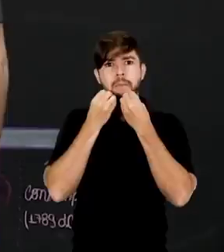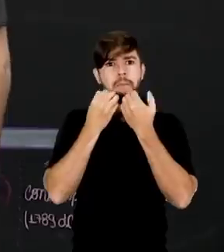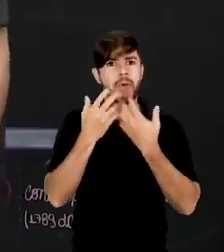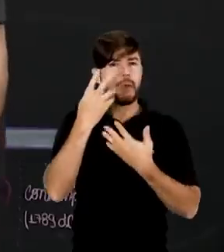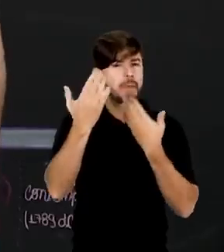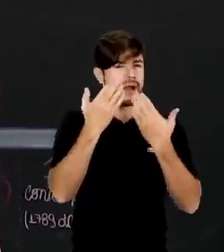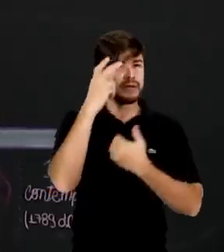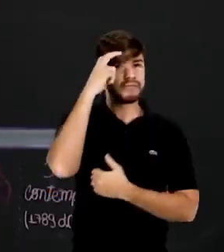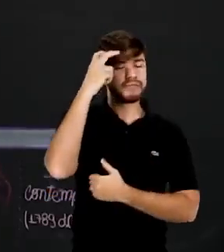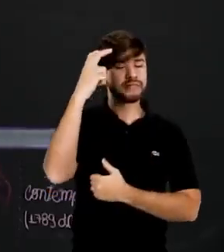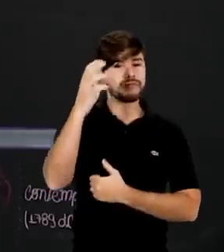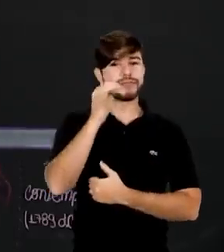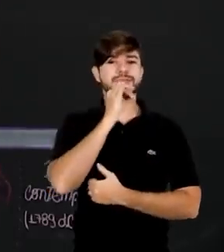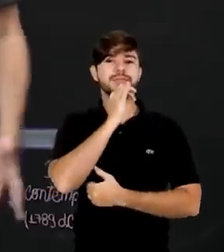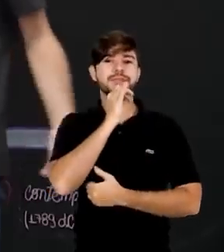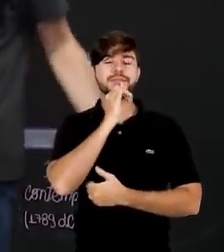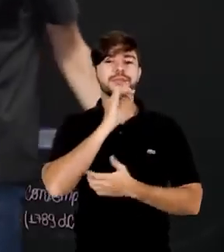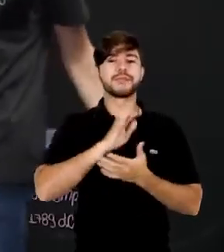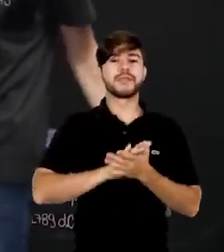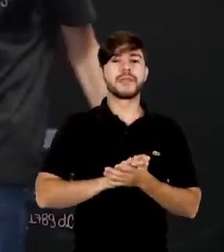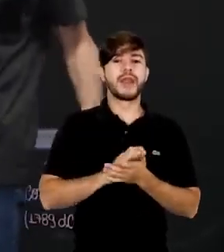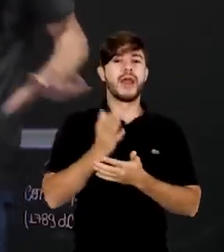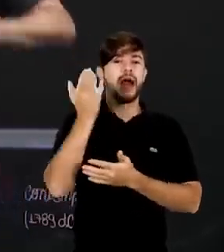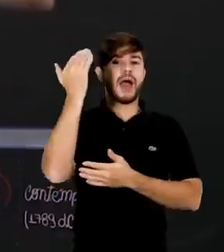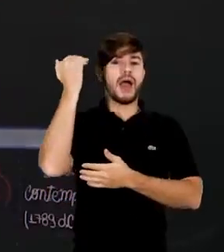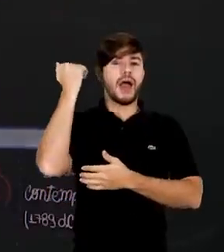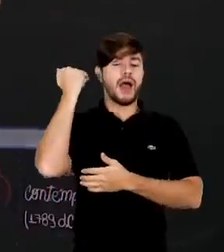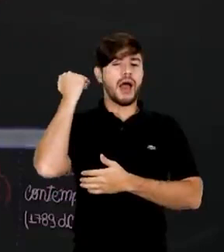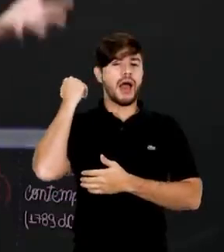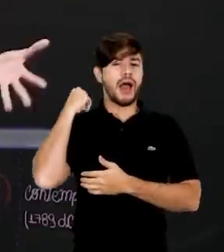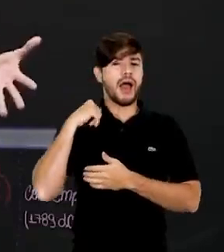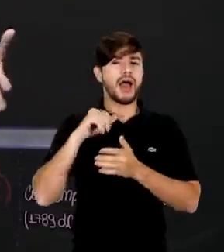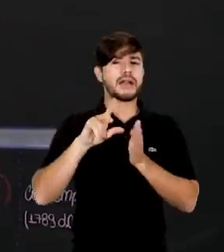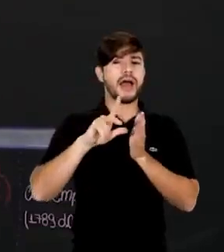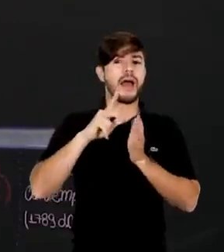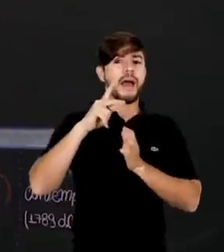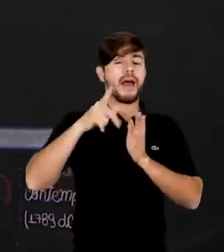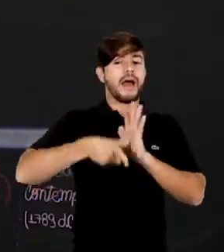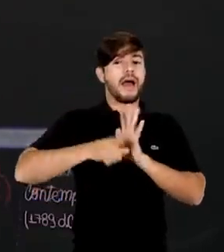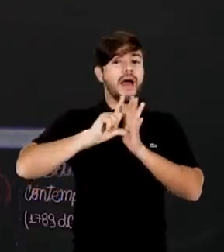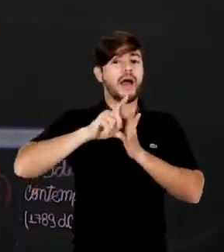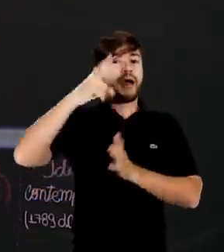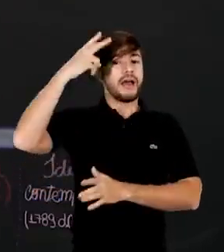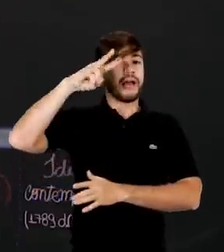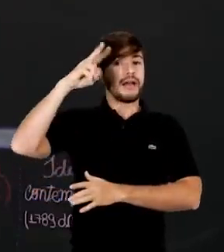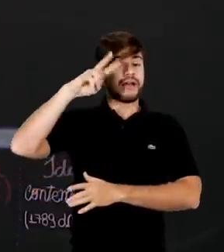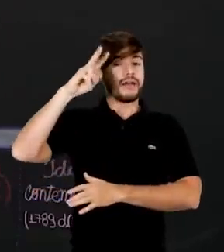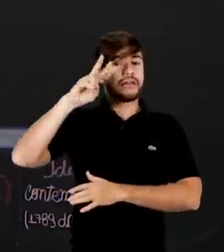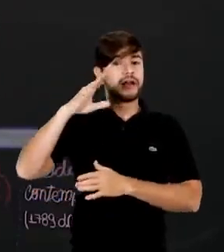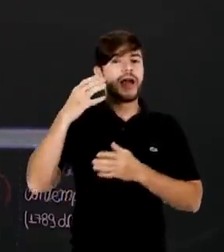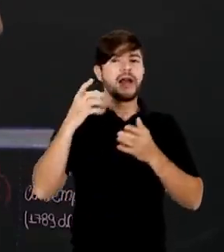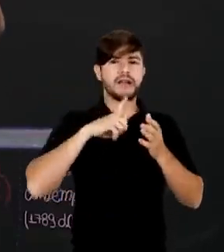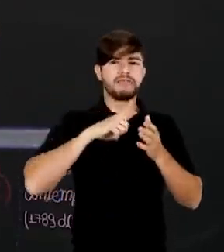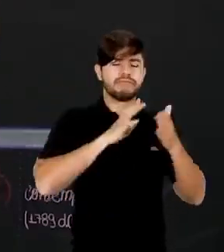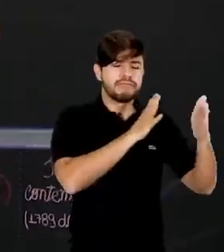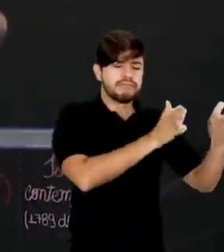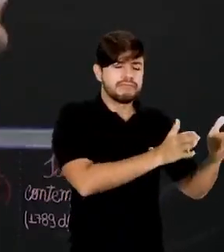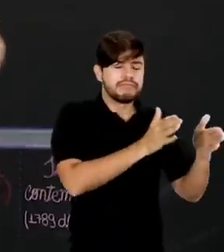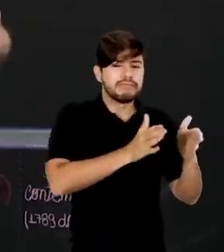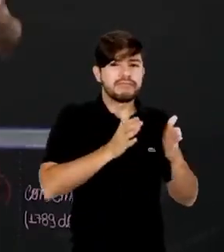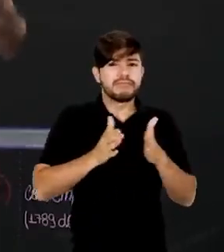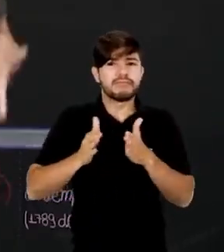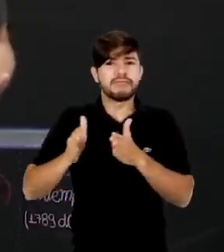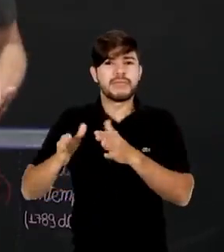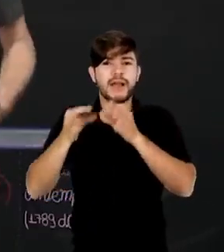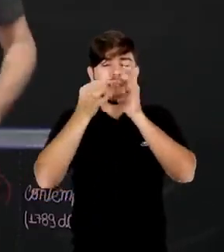tradicional, eu trouxe aqui para vocês as chamadas eras históricas. Como é que a história da humanidade ela é dividida em algumas eras, em algumas épocas